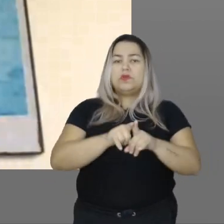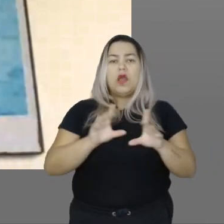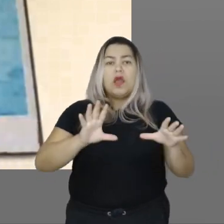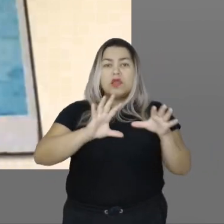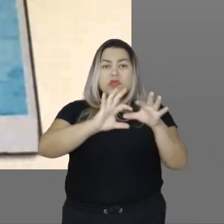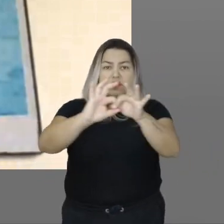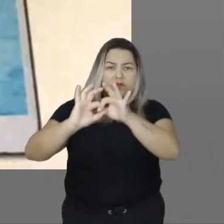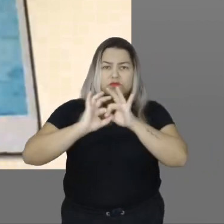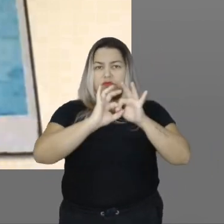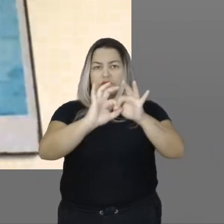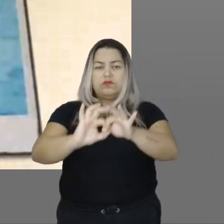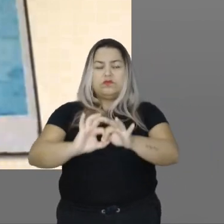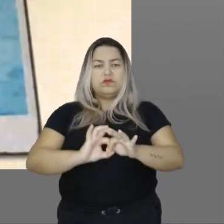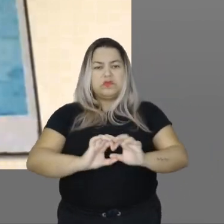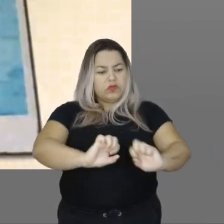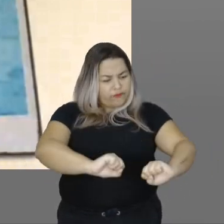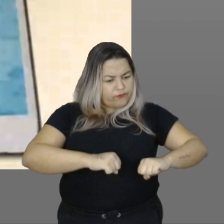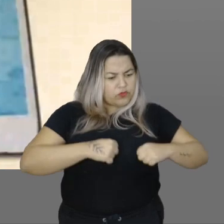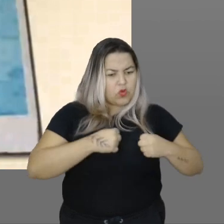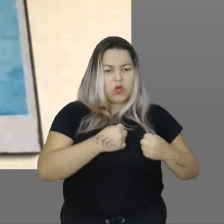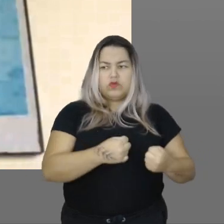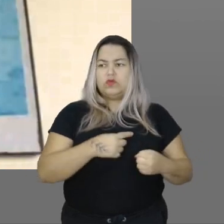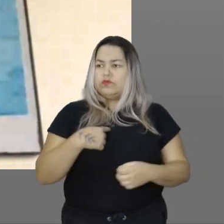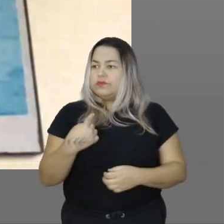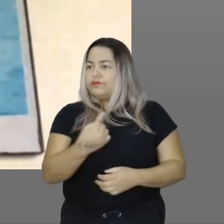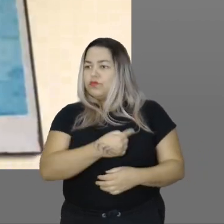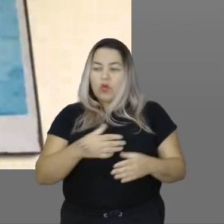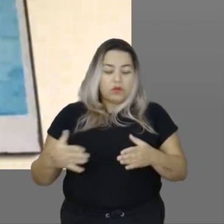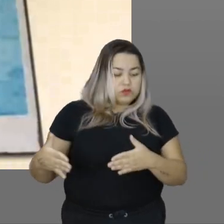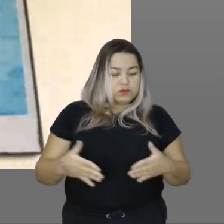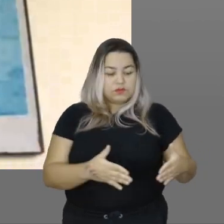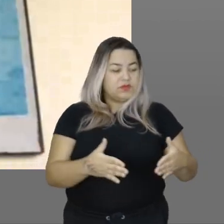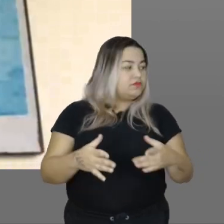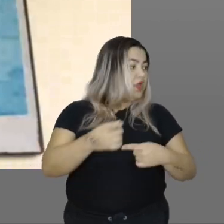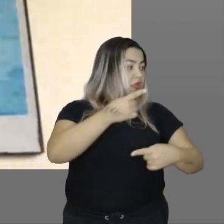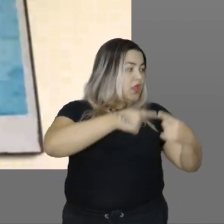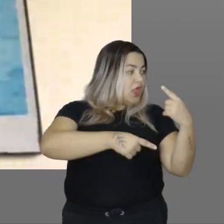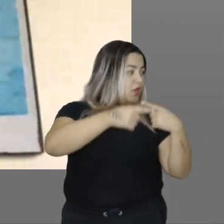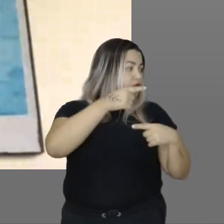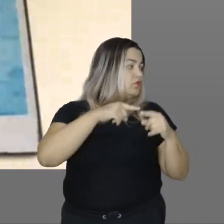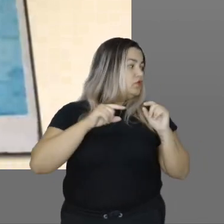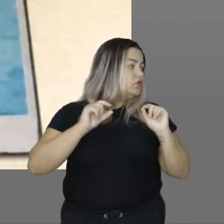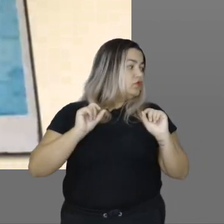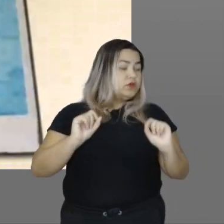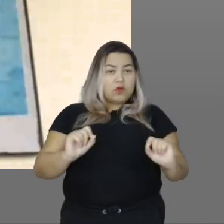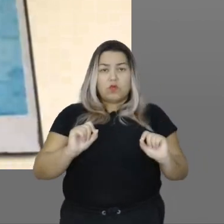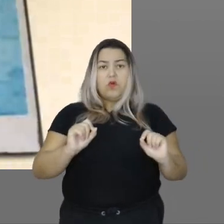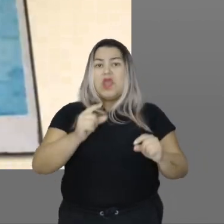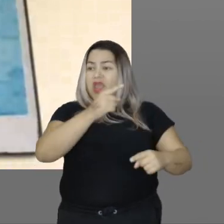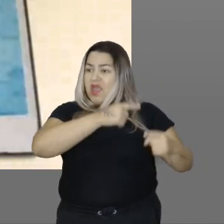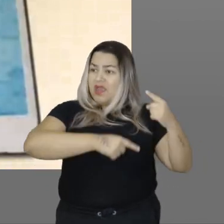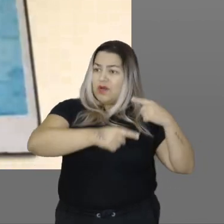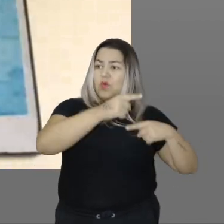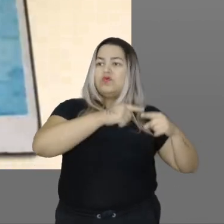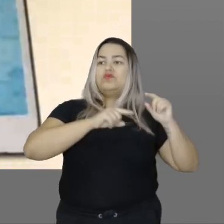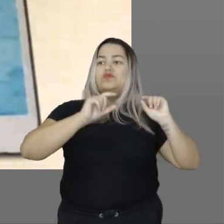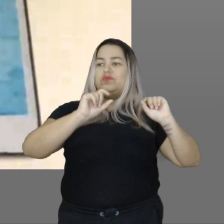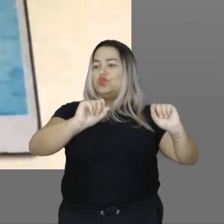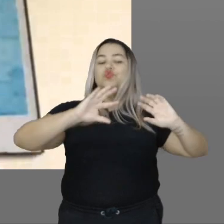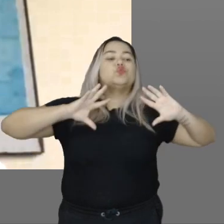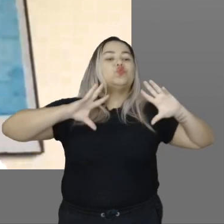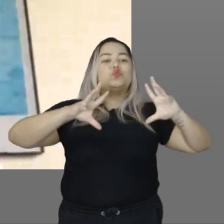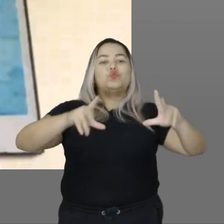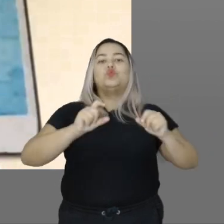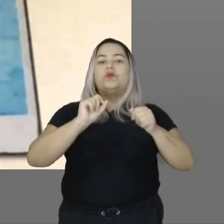união reforce o nosso caminho de reconstrução. Reconstrução de tudo